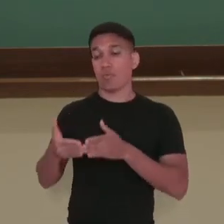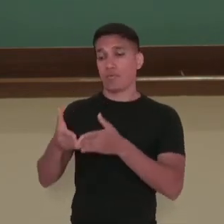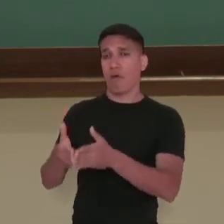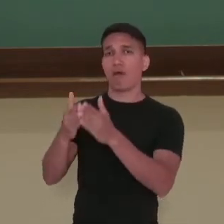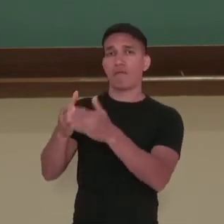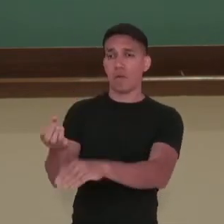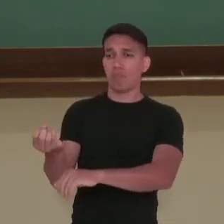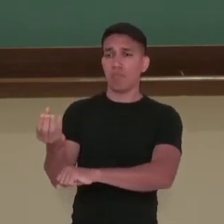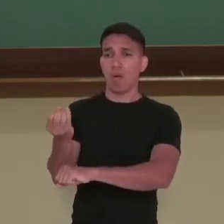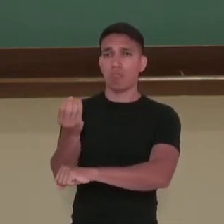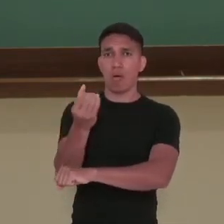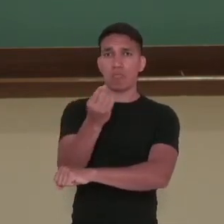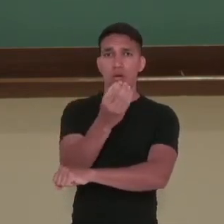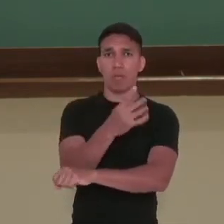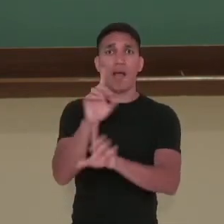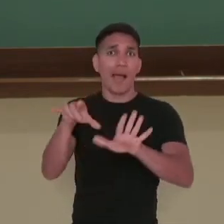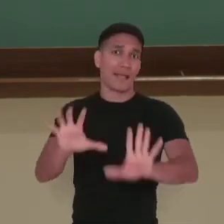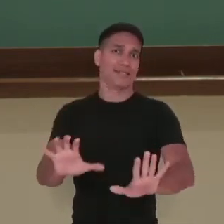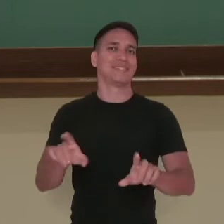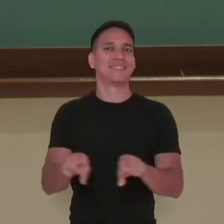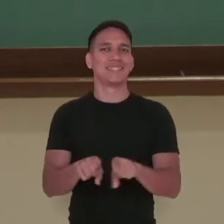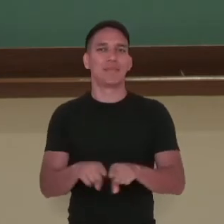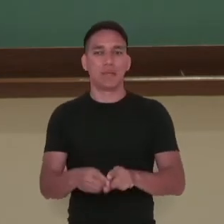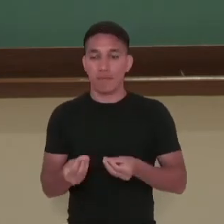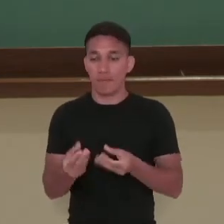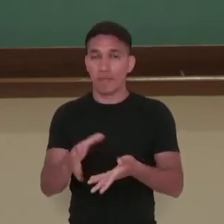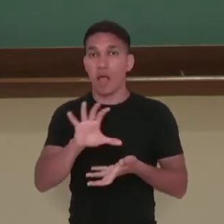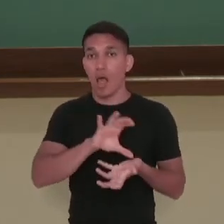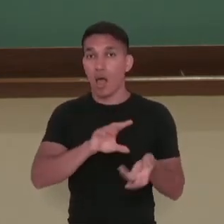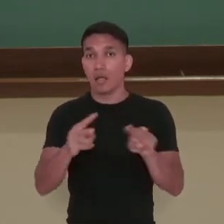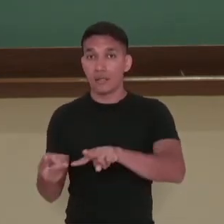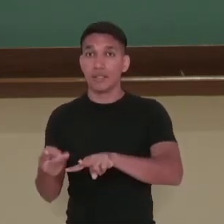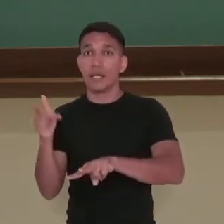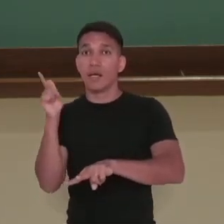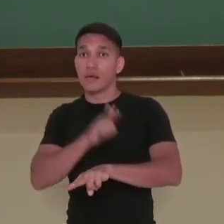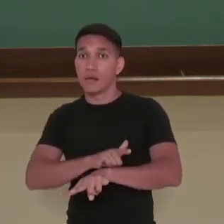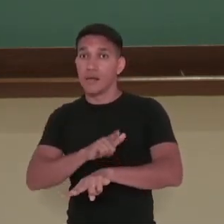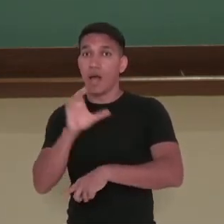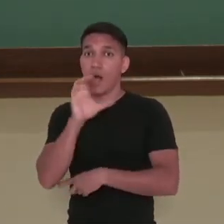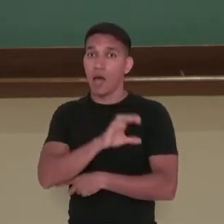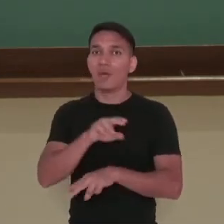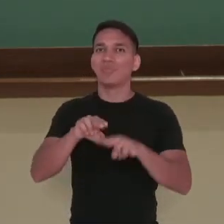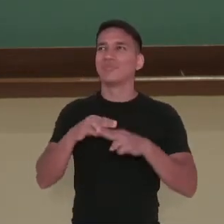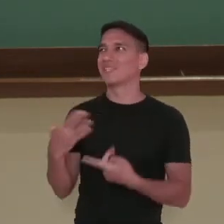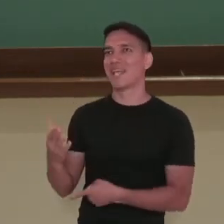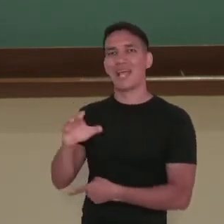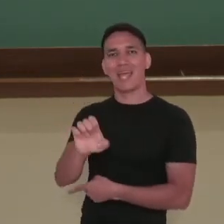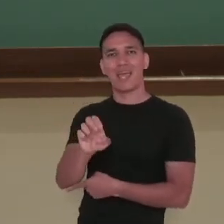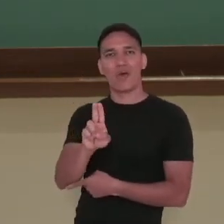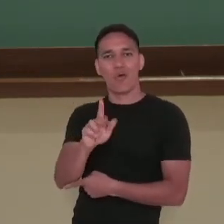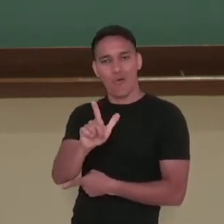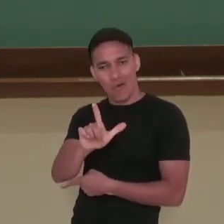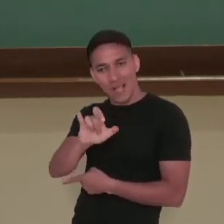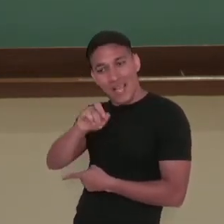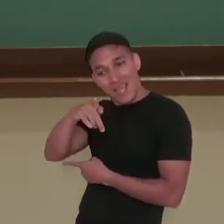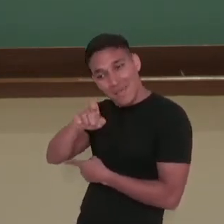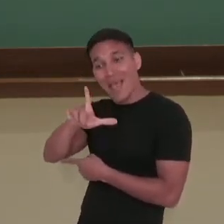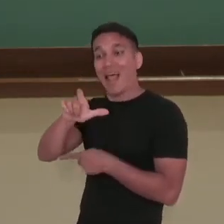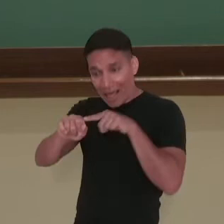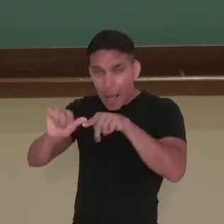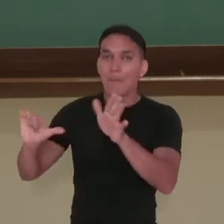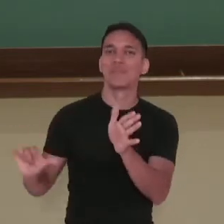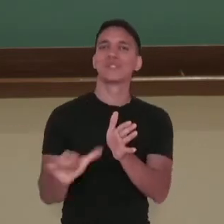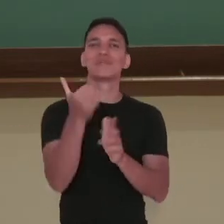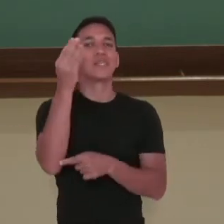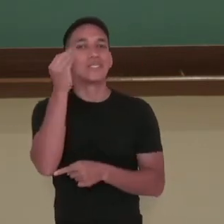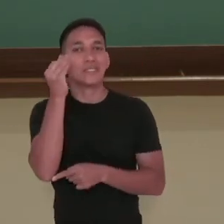Você fornece calor e esse calor ele consegue movimentar algo. Então, a Eulípila foi a primeira tentativa,